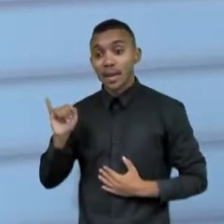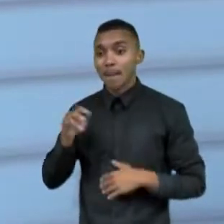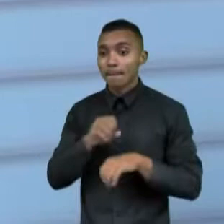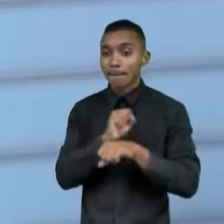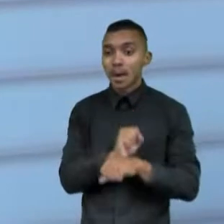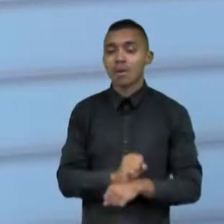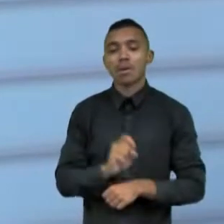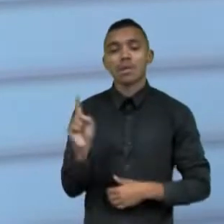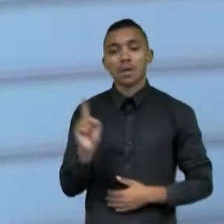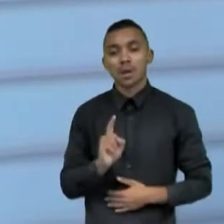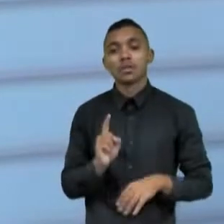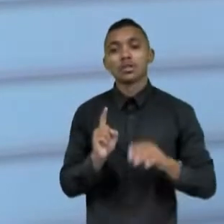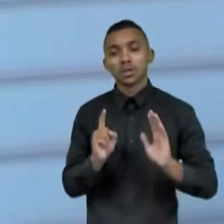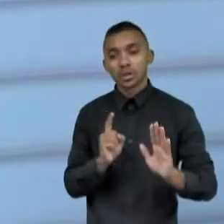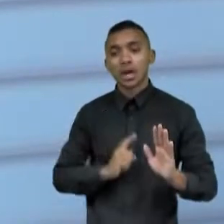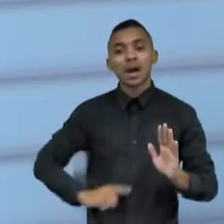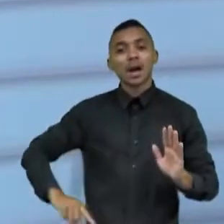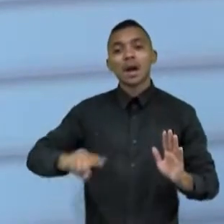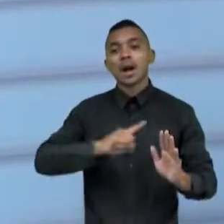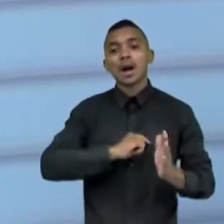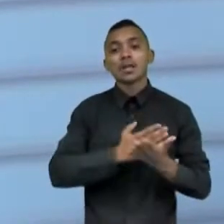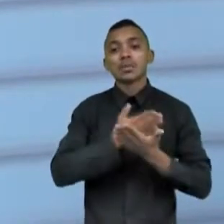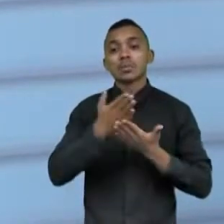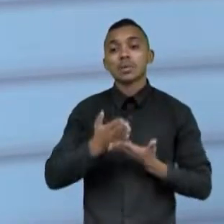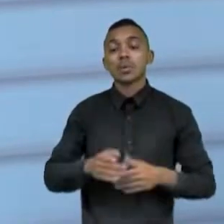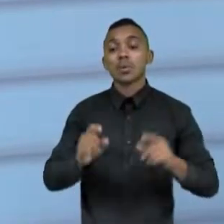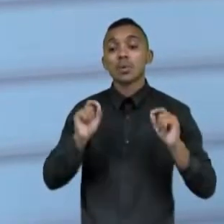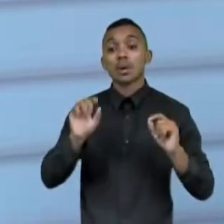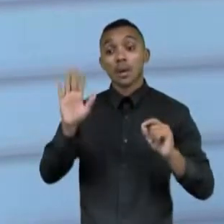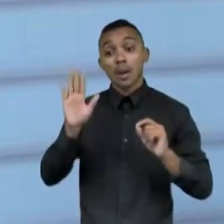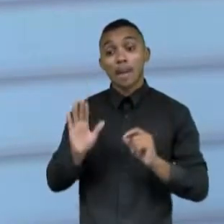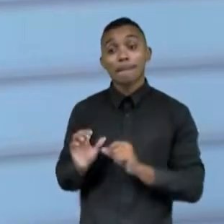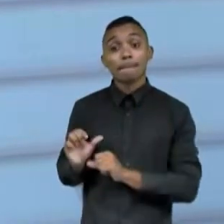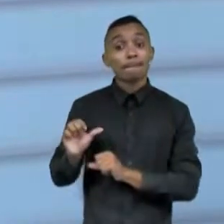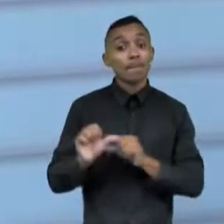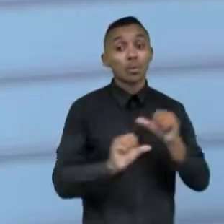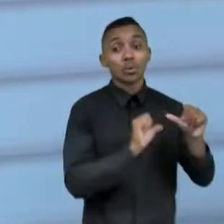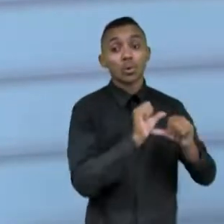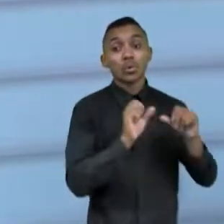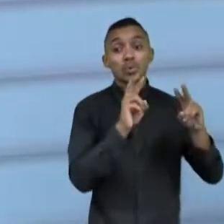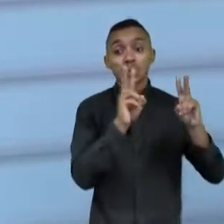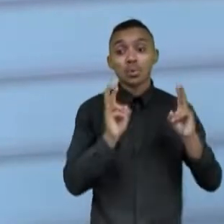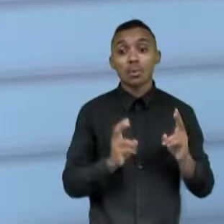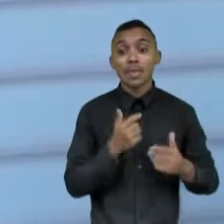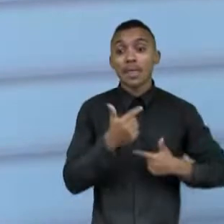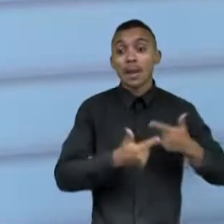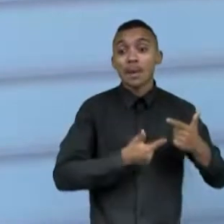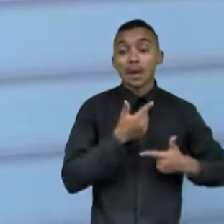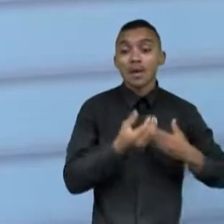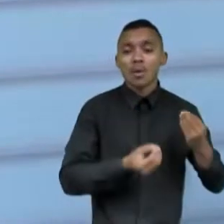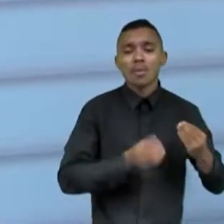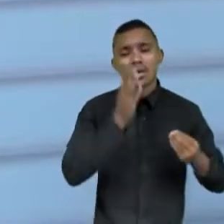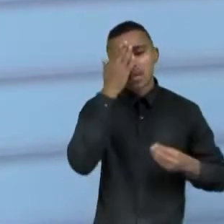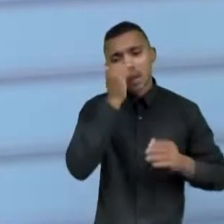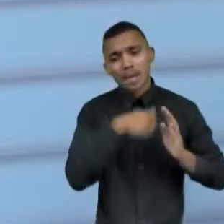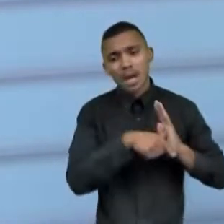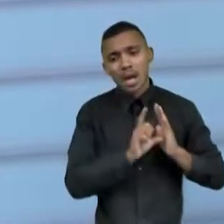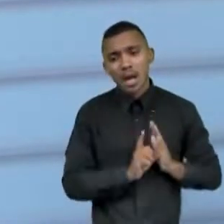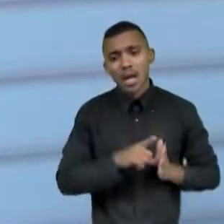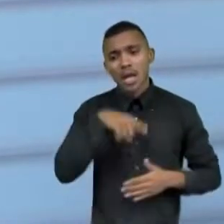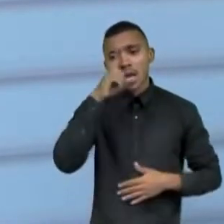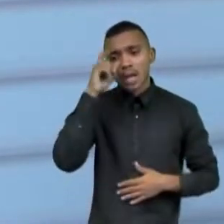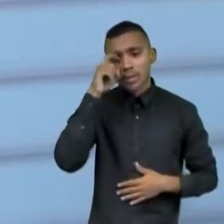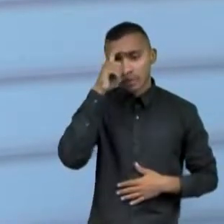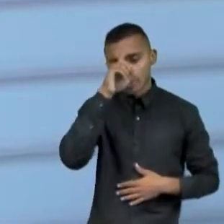gente começou... O que mudou foi a maneira de trabalhar, né? Que aí, claro, que tiveram dificuldades, né? A gente passou